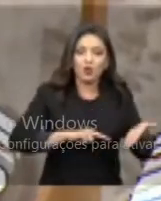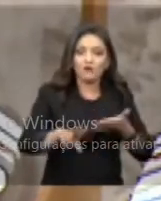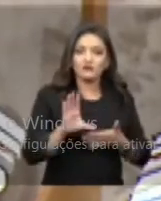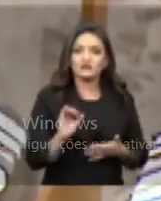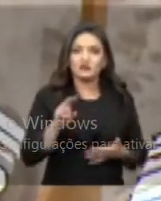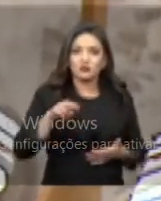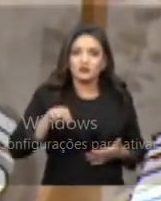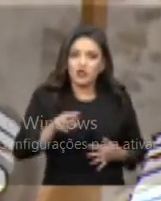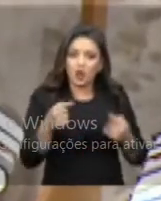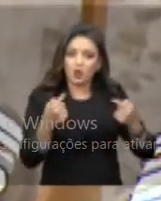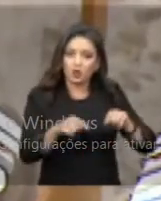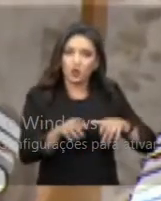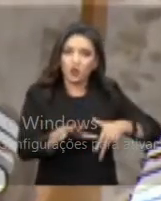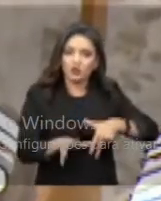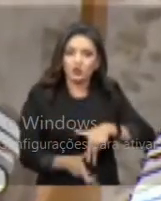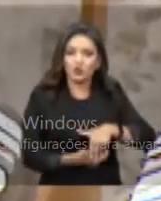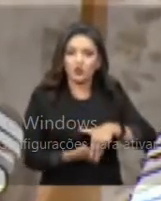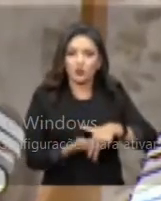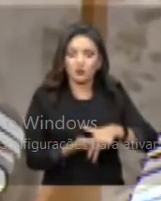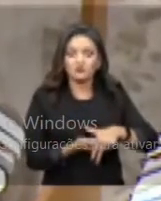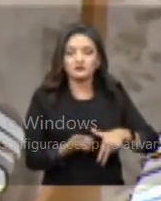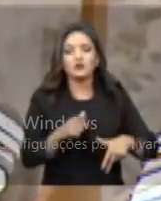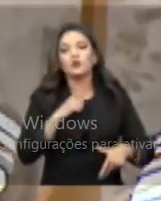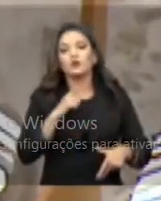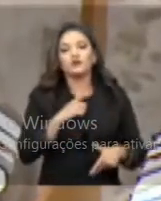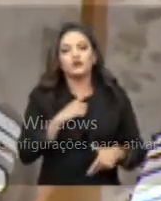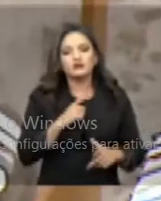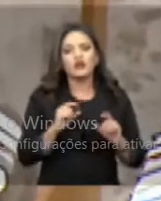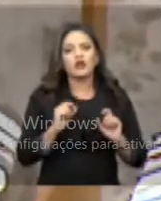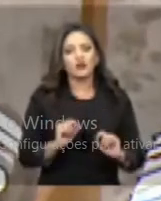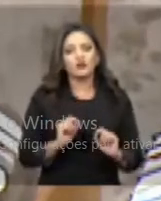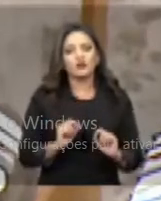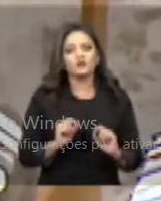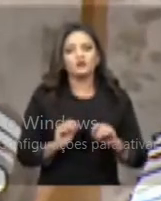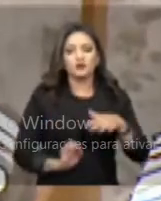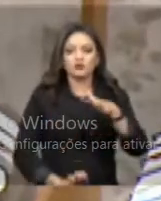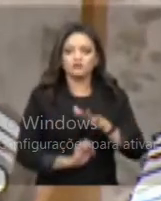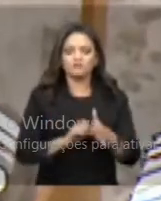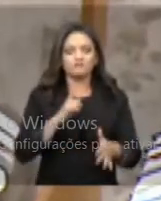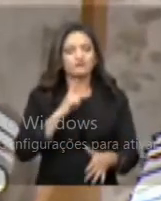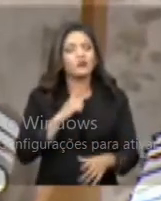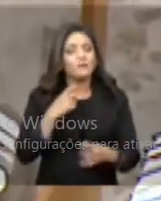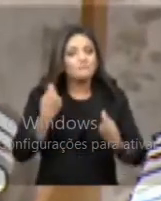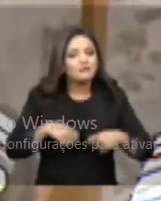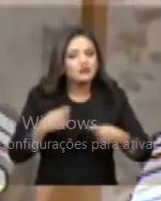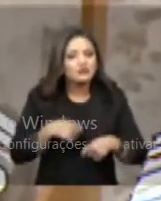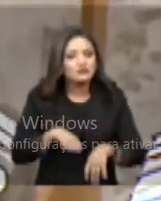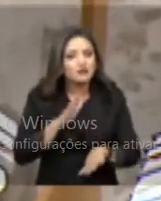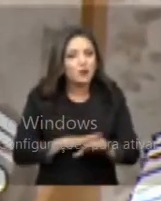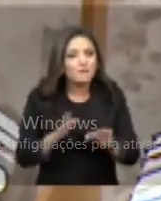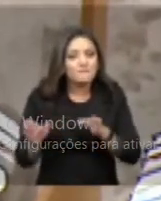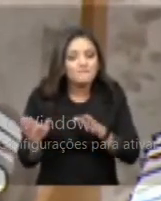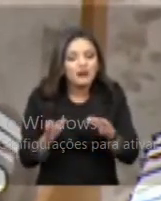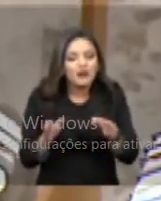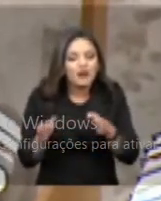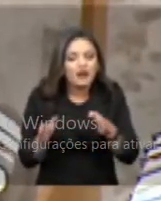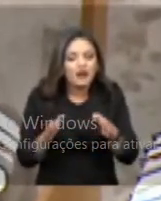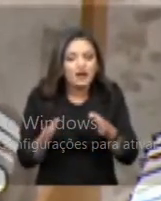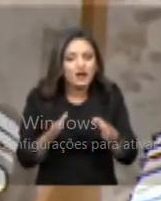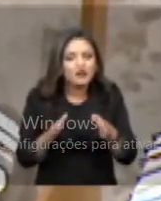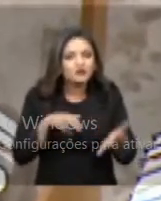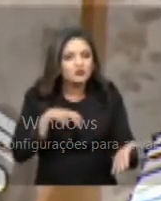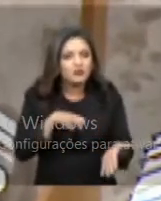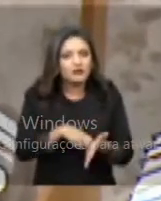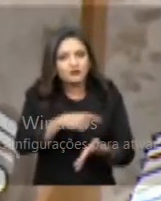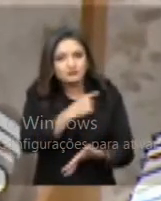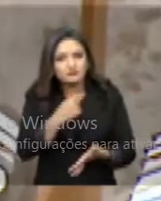contra a Corrupção impõem ao Estado o dever de estabelecer um prazo de prescrição para atos de improbidade e corrupção. Cumprindo